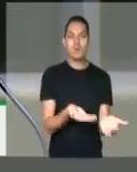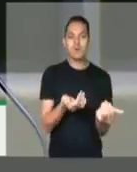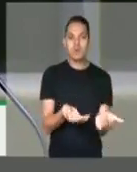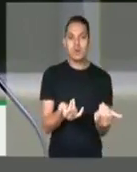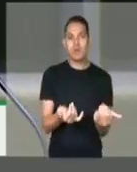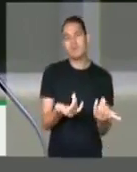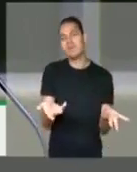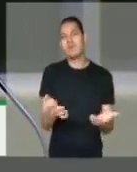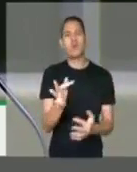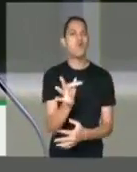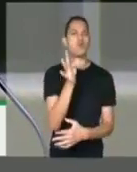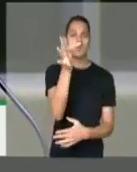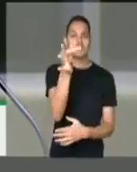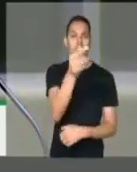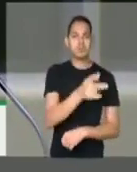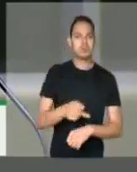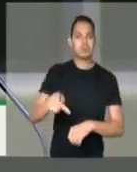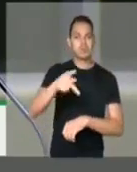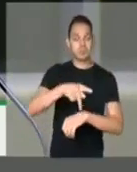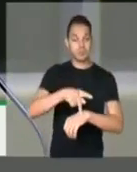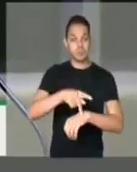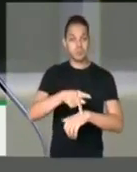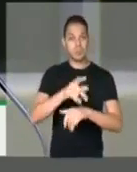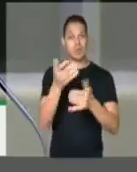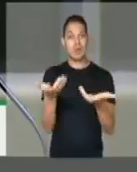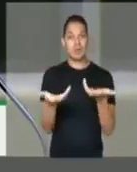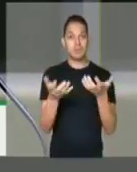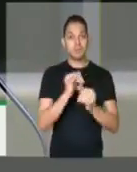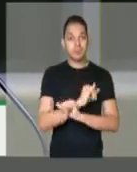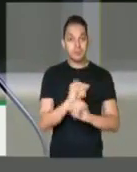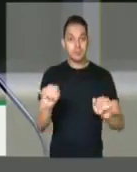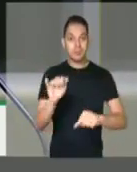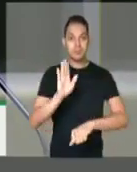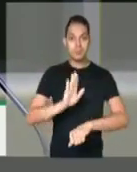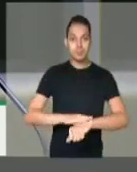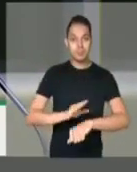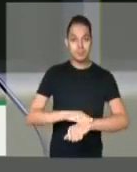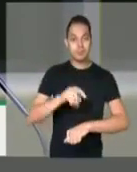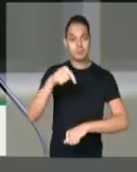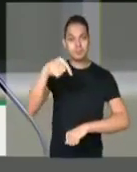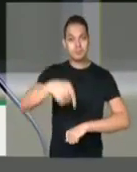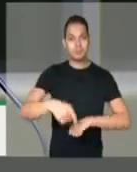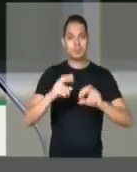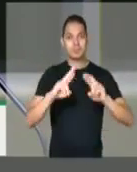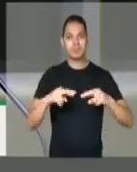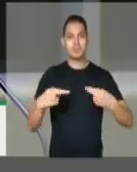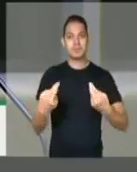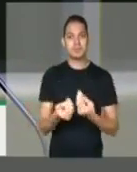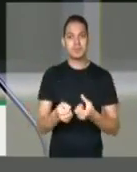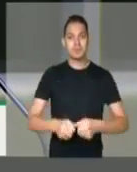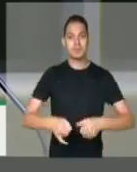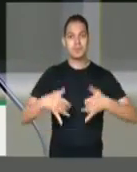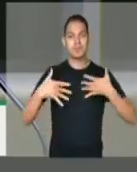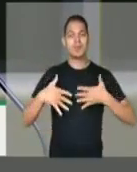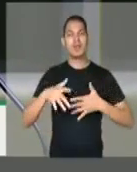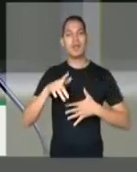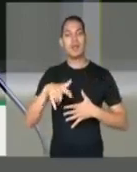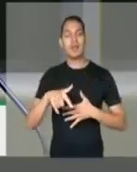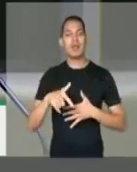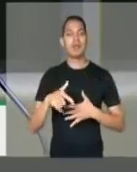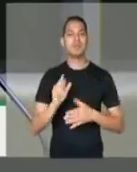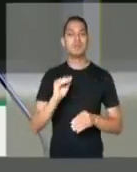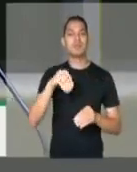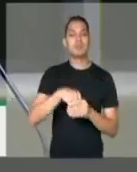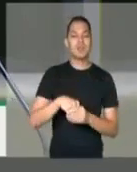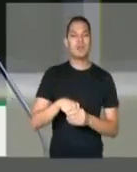com o futuro do nosso país. E dizer que esse momento, essa sessão solene, é dotada de